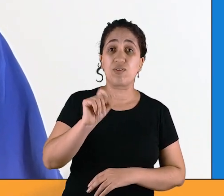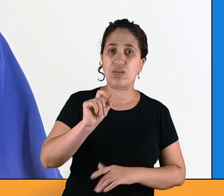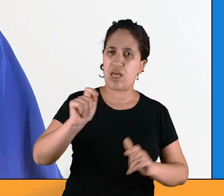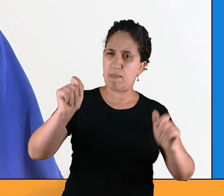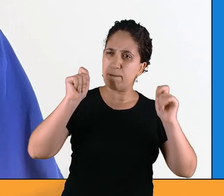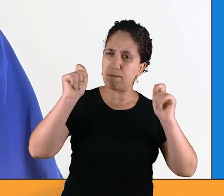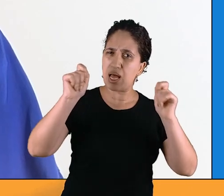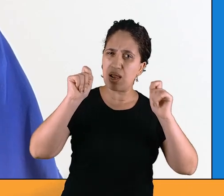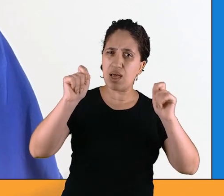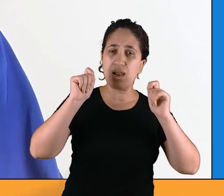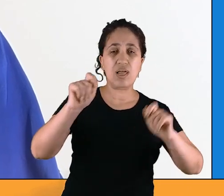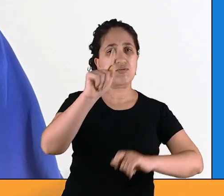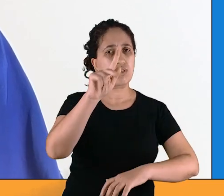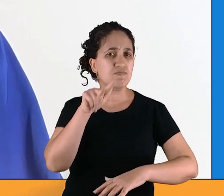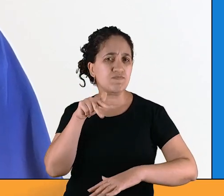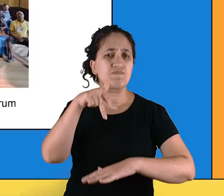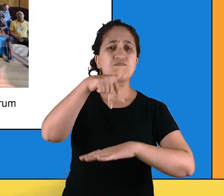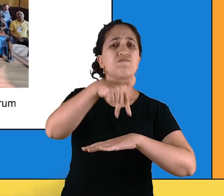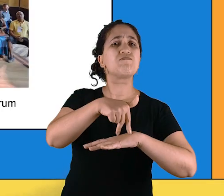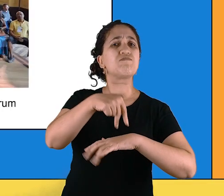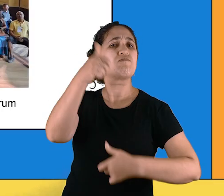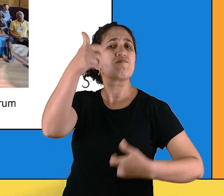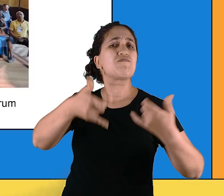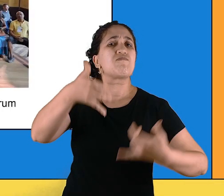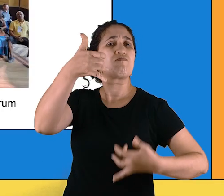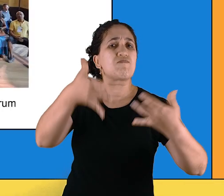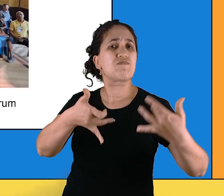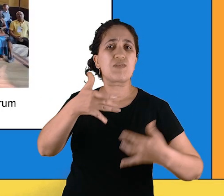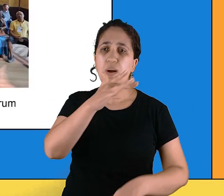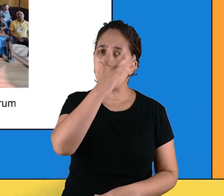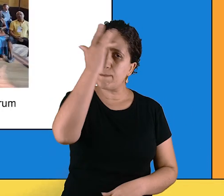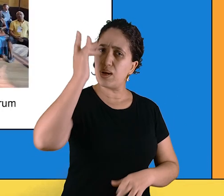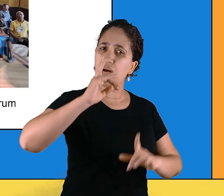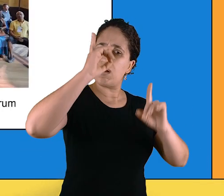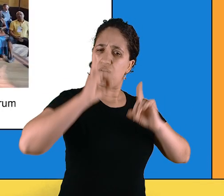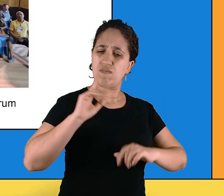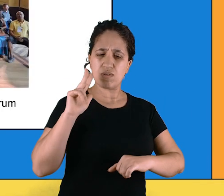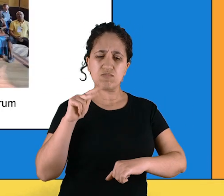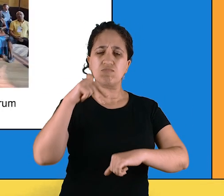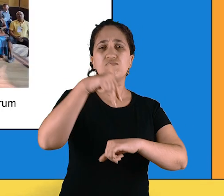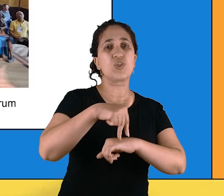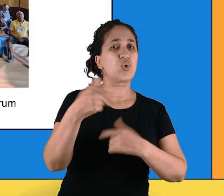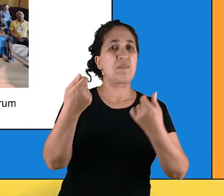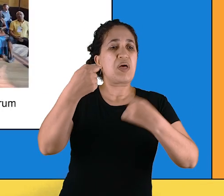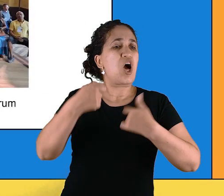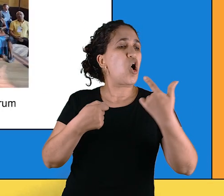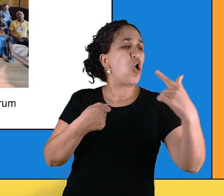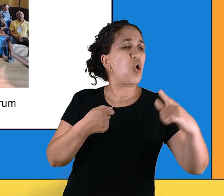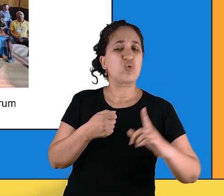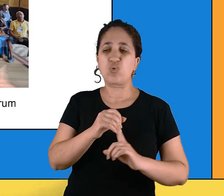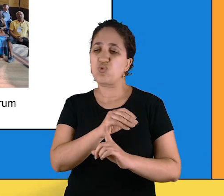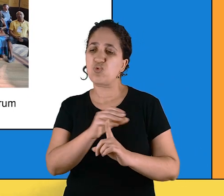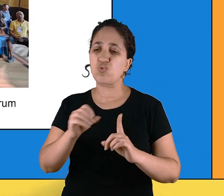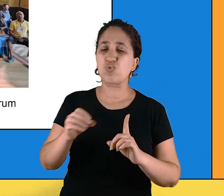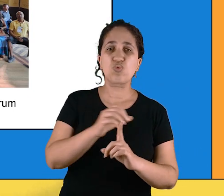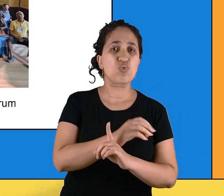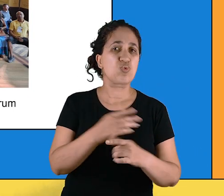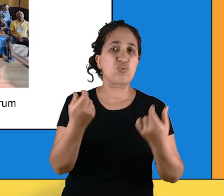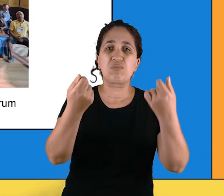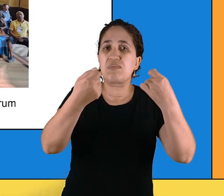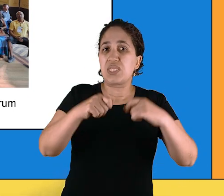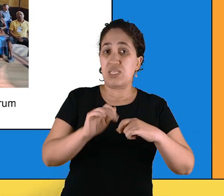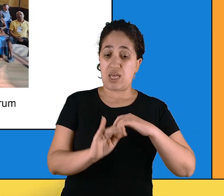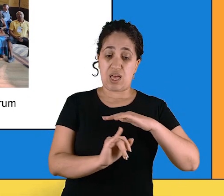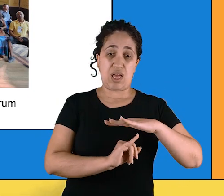tem militado pelo lugar de fala, então as pessoas com deficiência falando por si, sem intermediários, sem